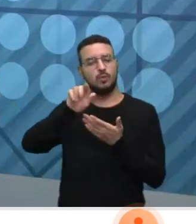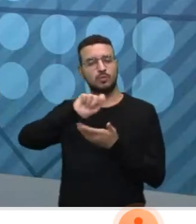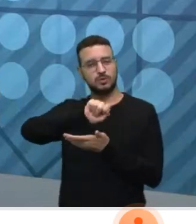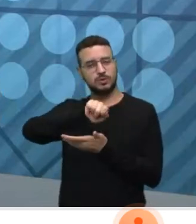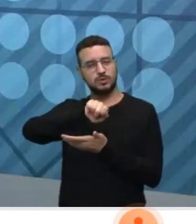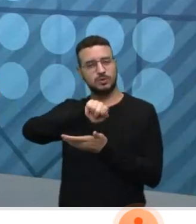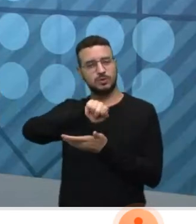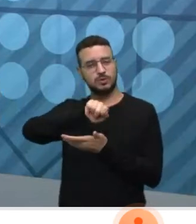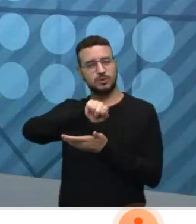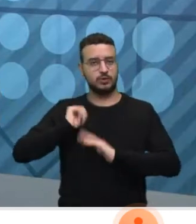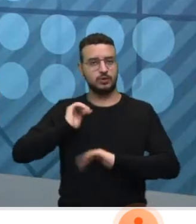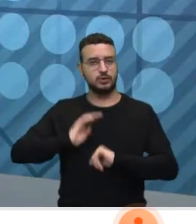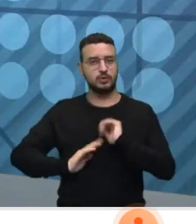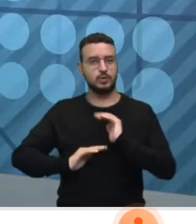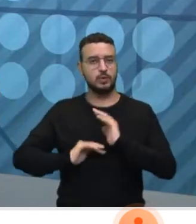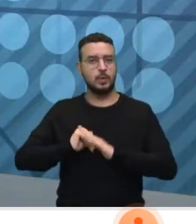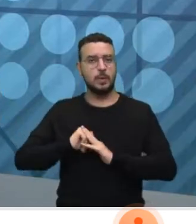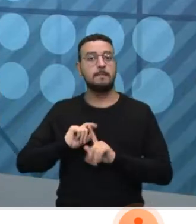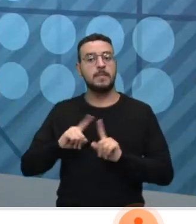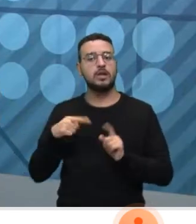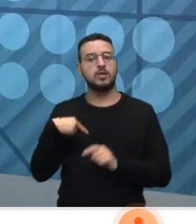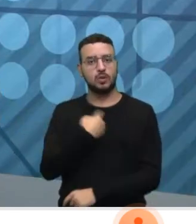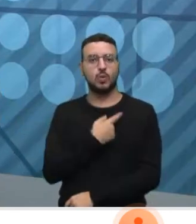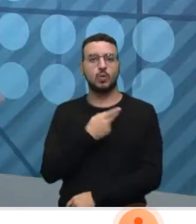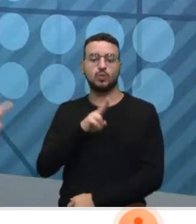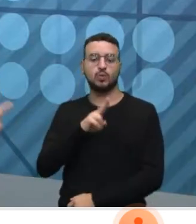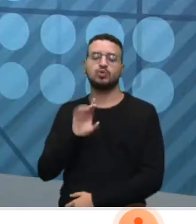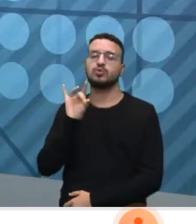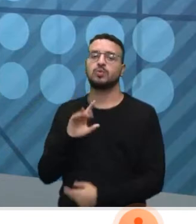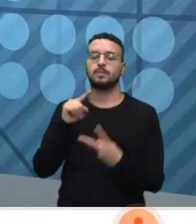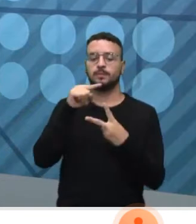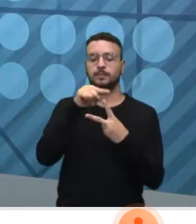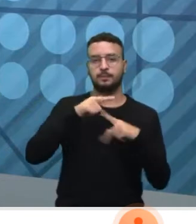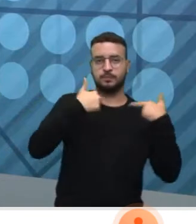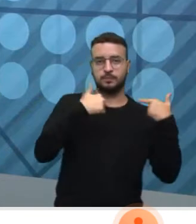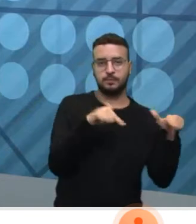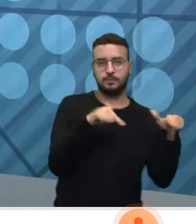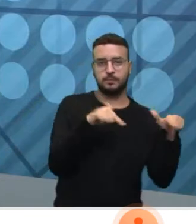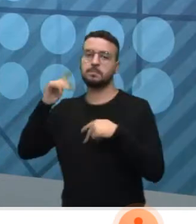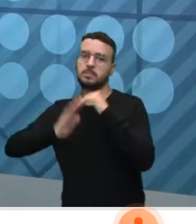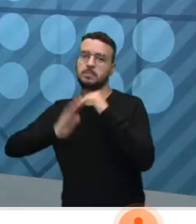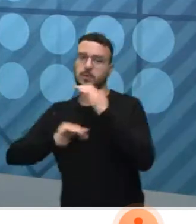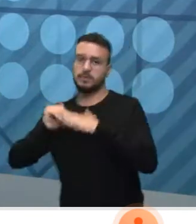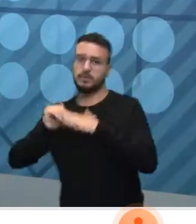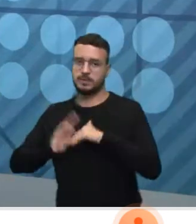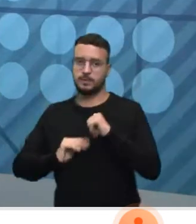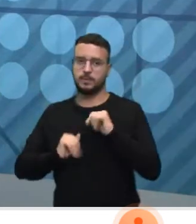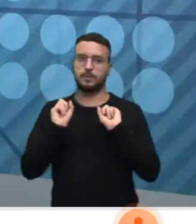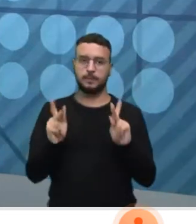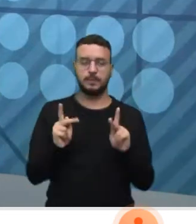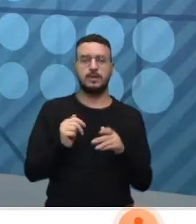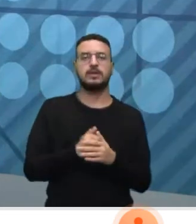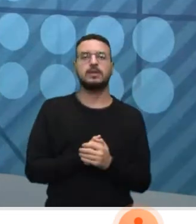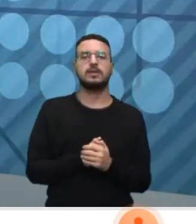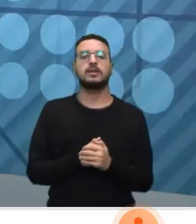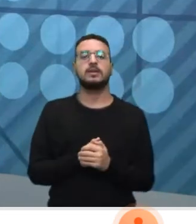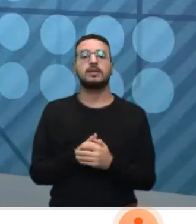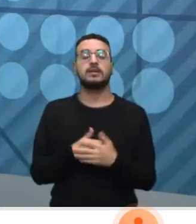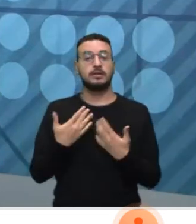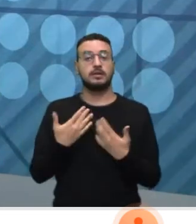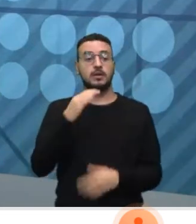ficar nesses 2 principais, que é o que nós temos no nosso material. Então, Cláudia, ela já tem esse tema, onde ela